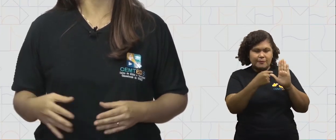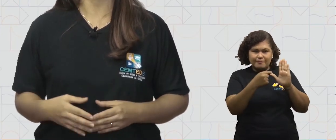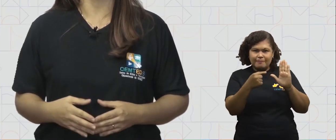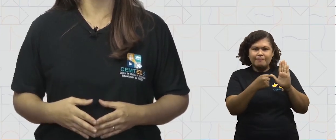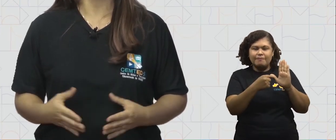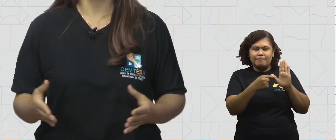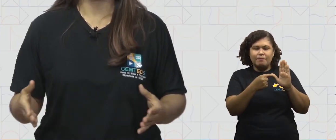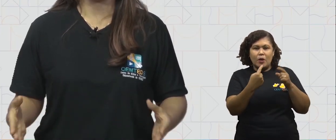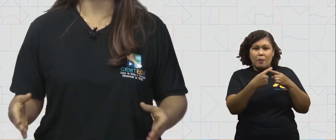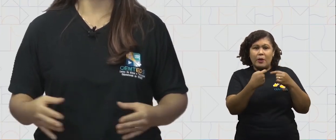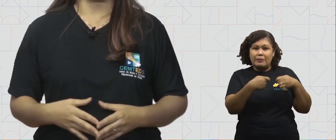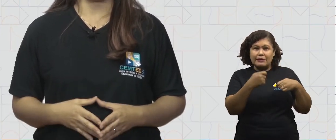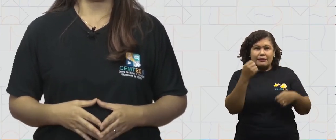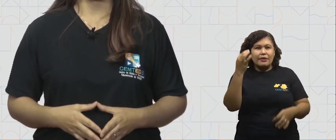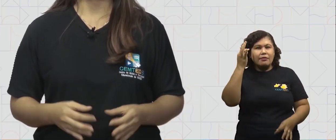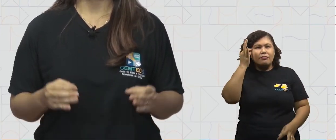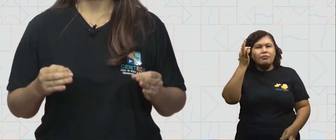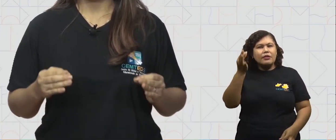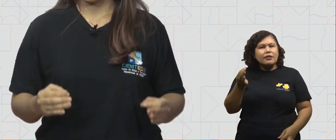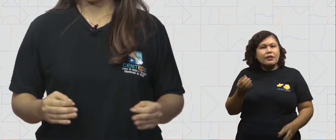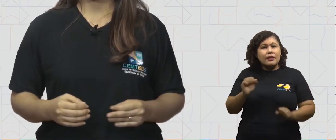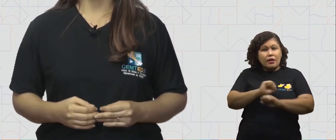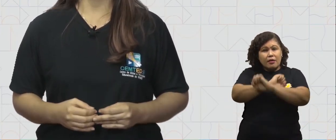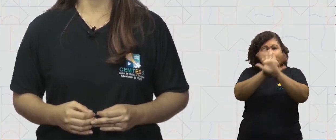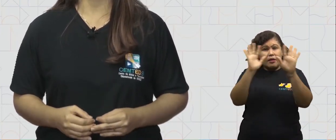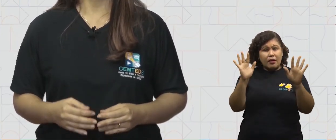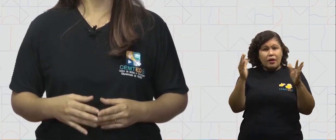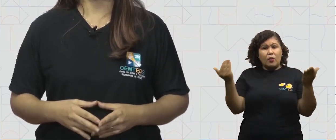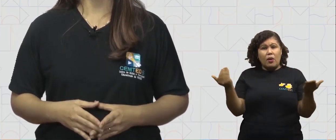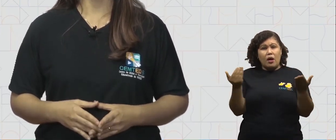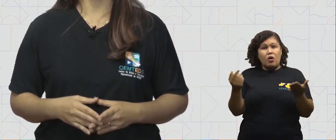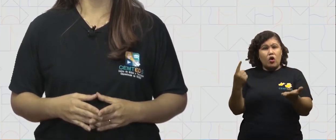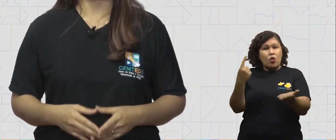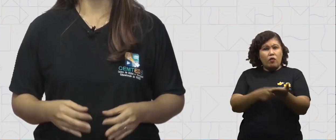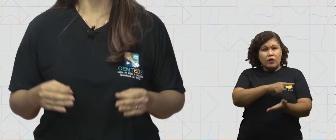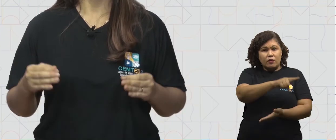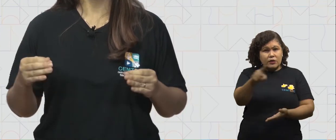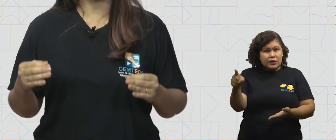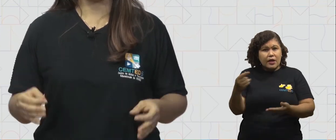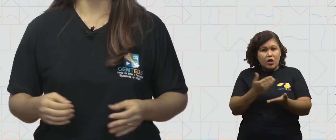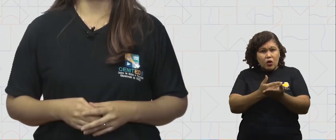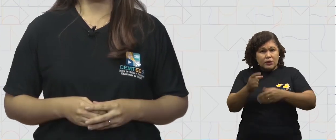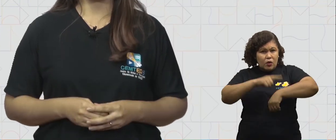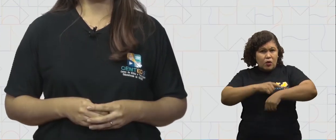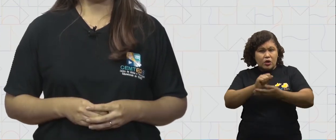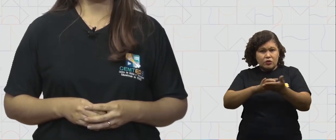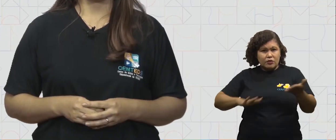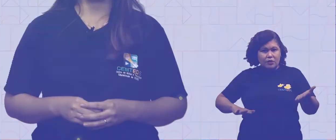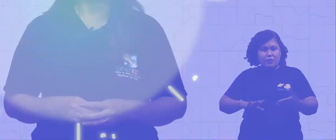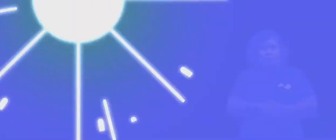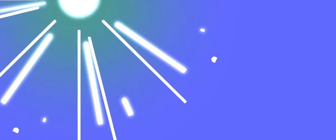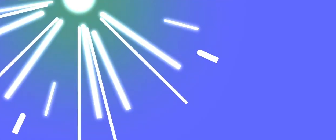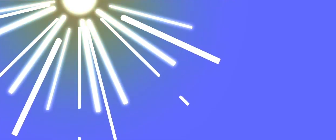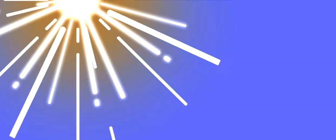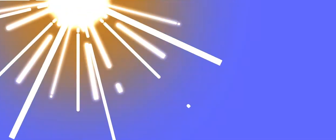a compreensão de um texto. Neste momento, eu quero te convidar para a hora da